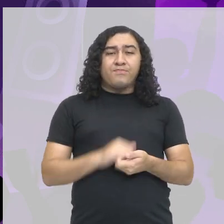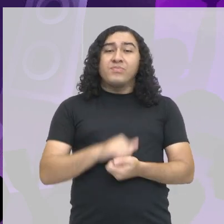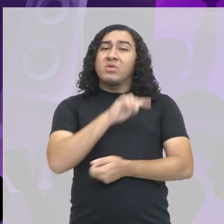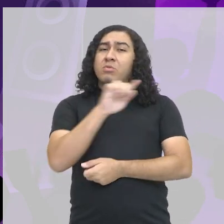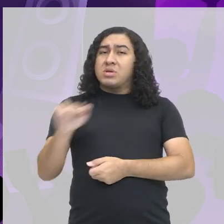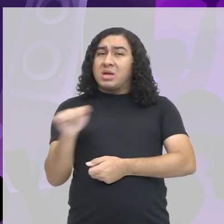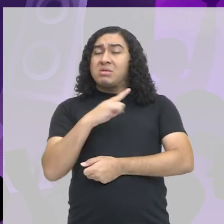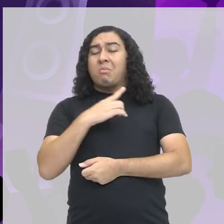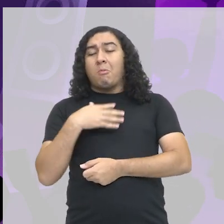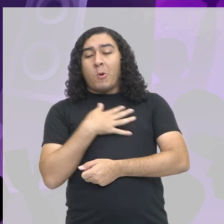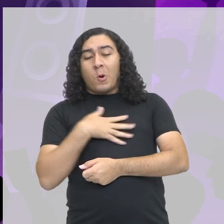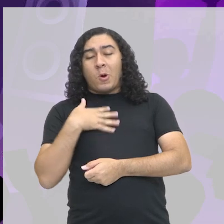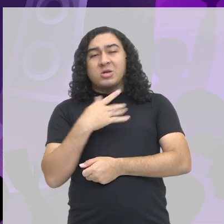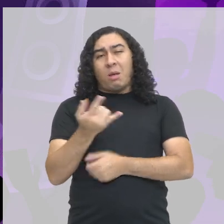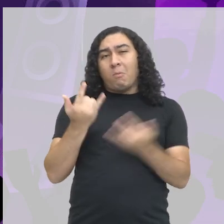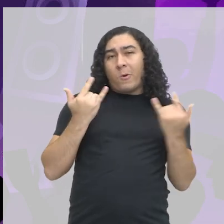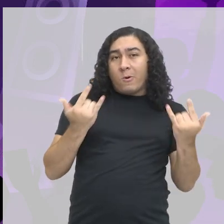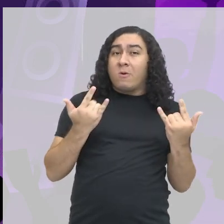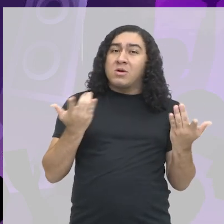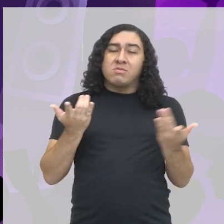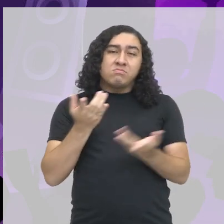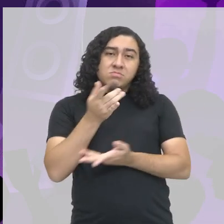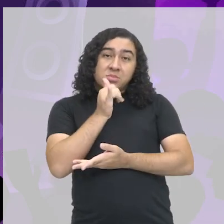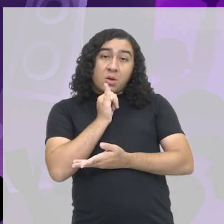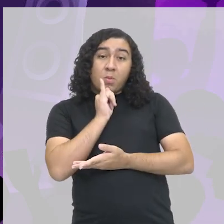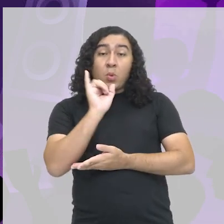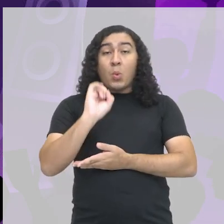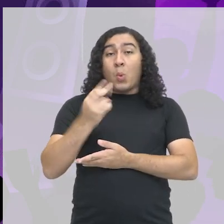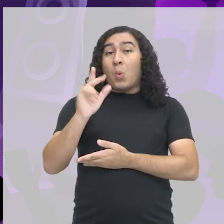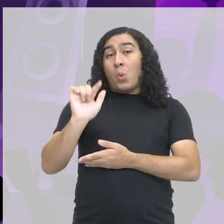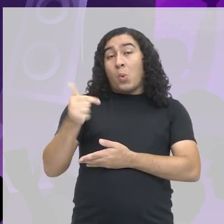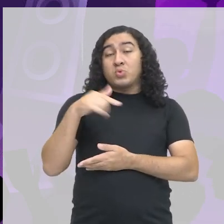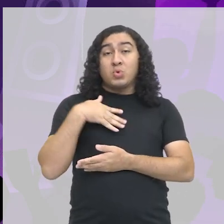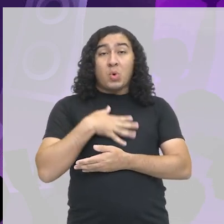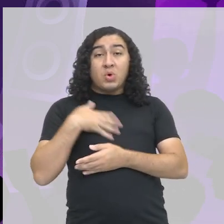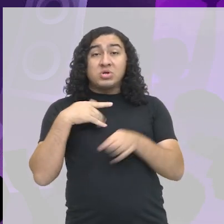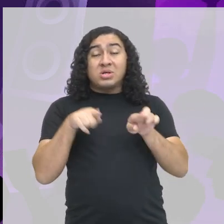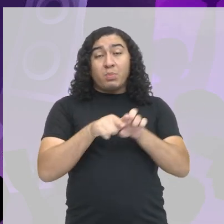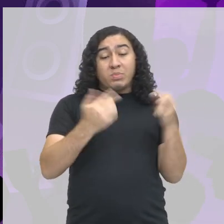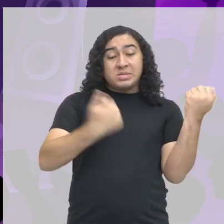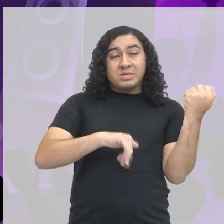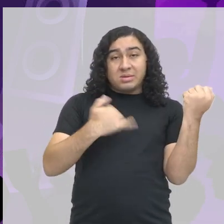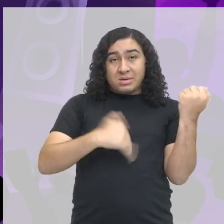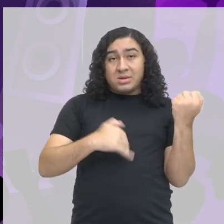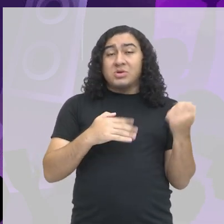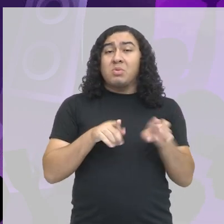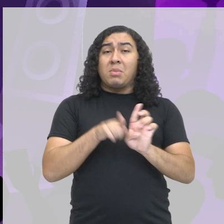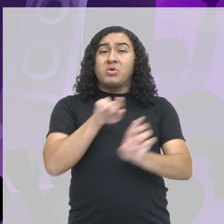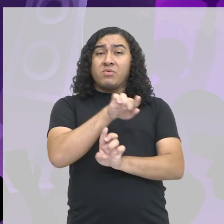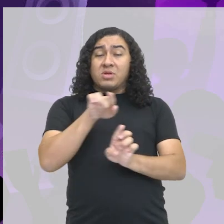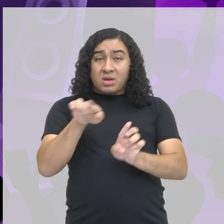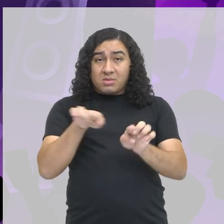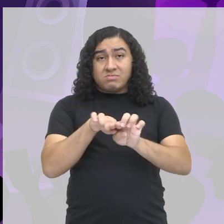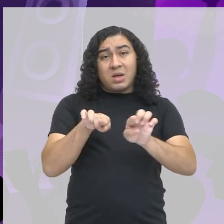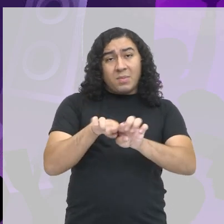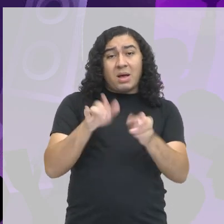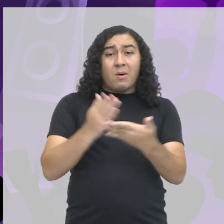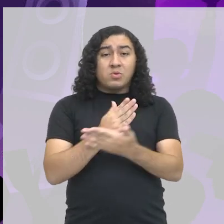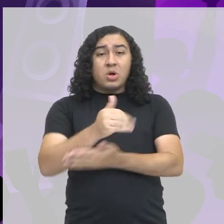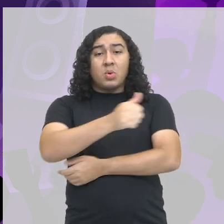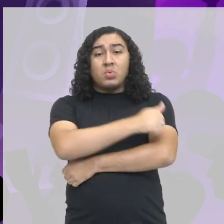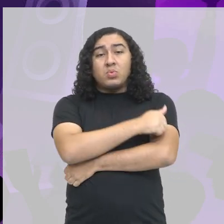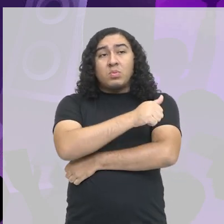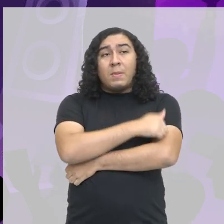Você talvez goste mais de rock, ou outros gostam de sertanejo. E vocês, alguns